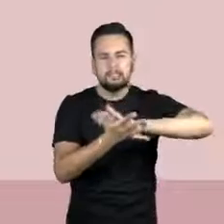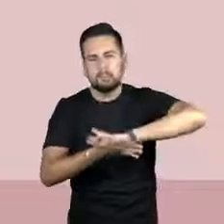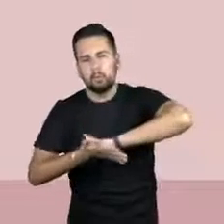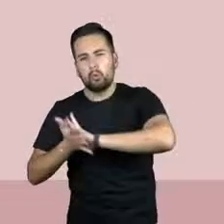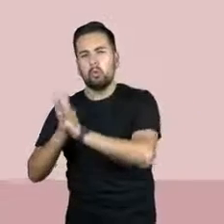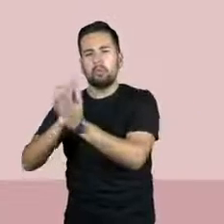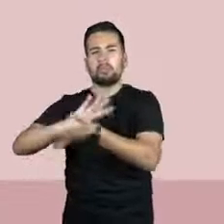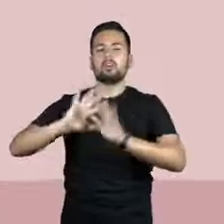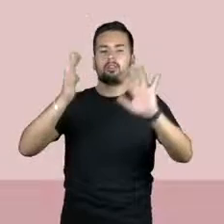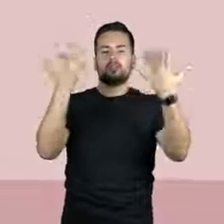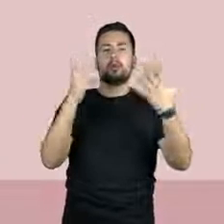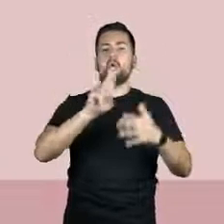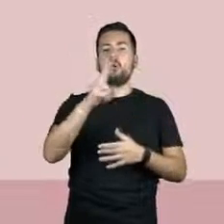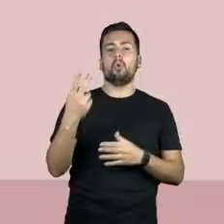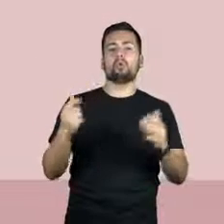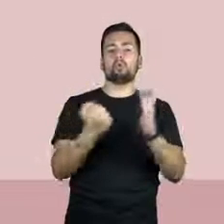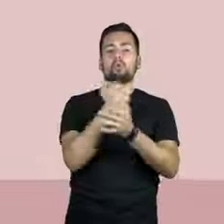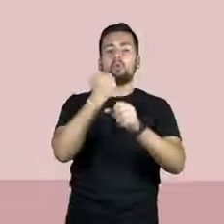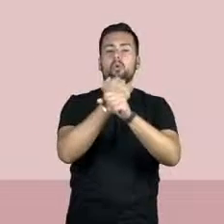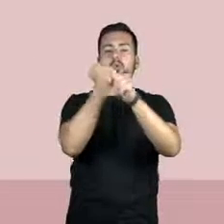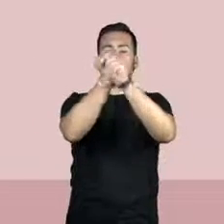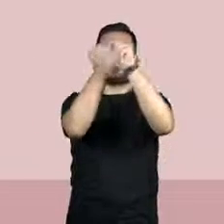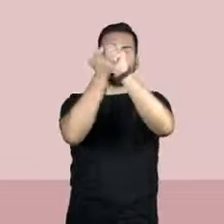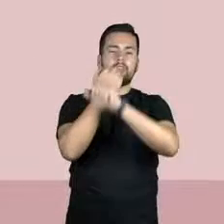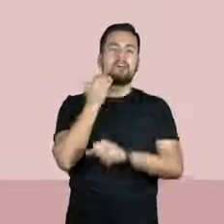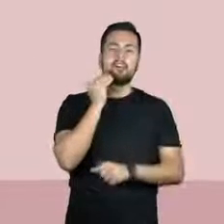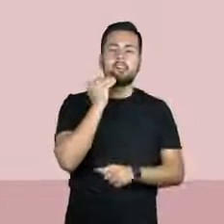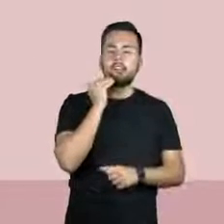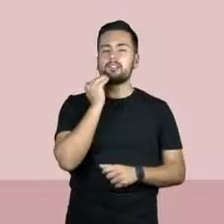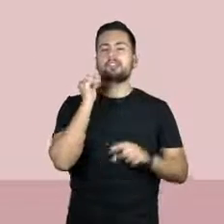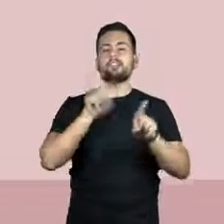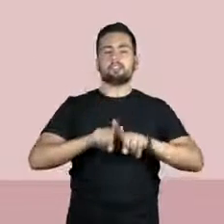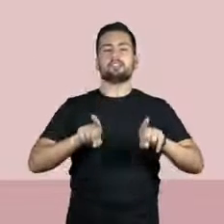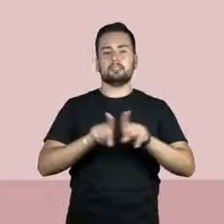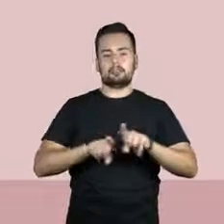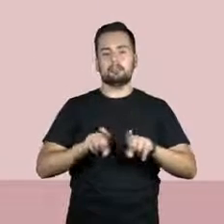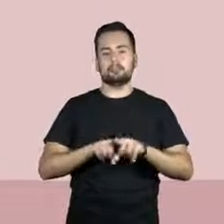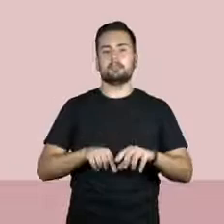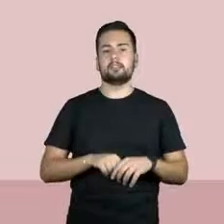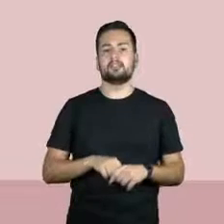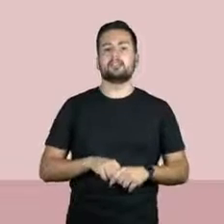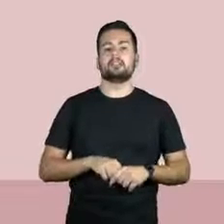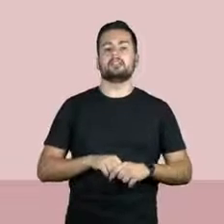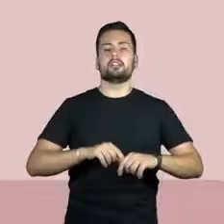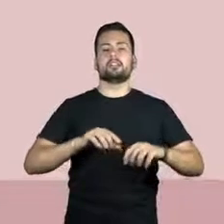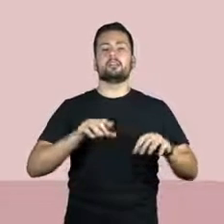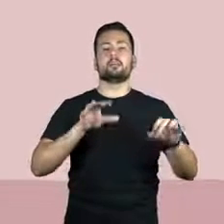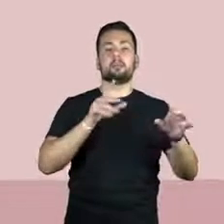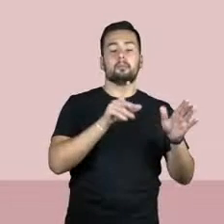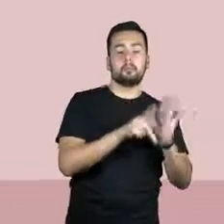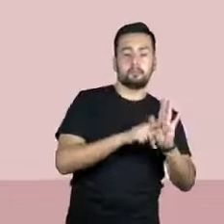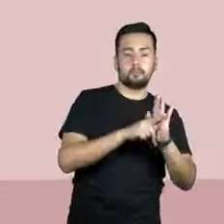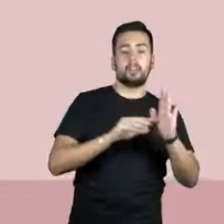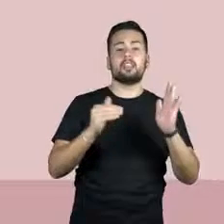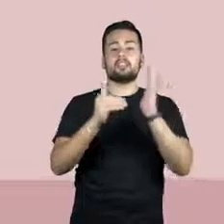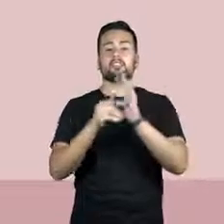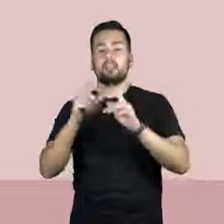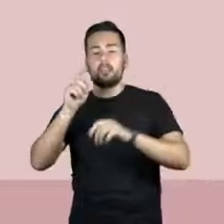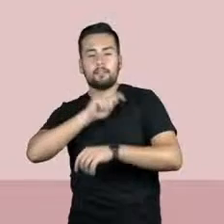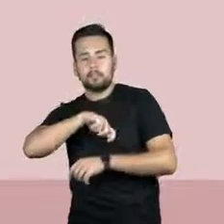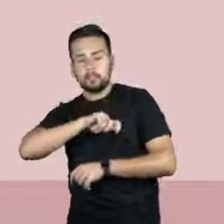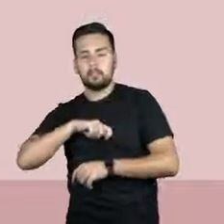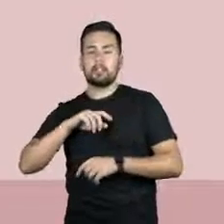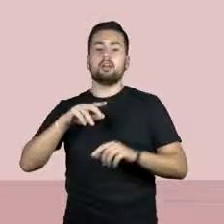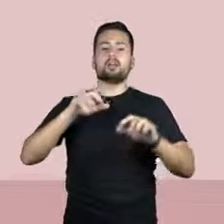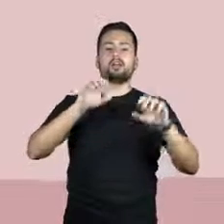falhas construtivas, tá? E também falhas que vão desde o projeto ao monitoramento de certas estruturas que